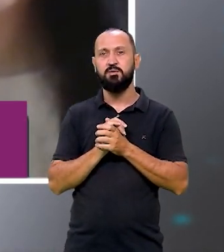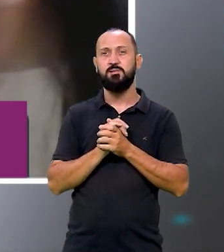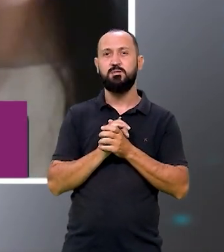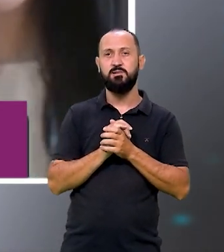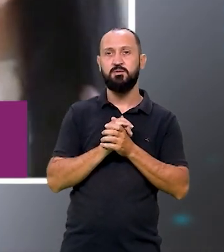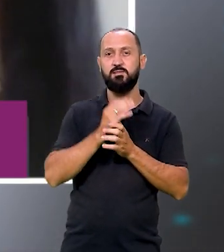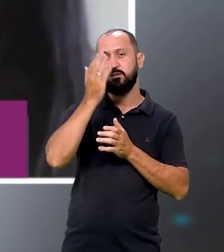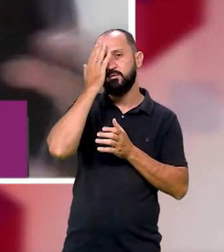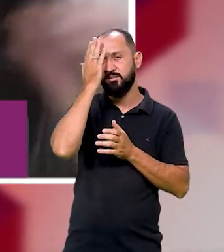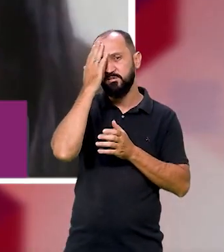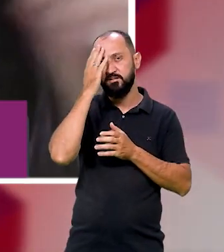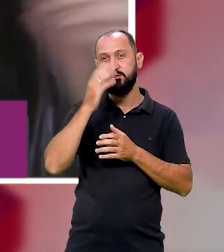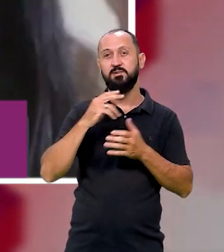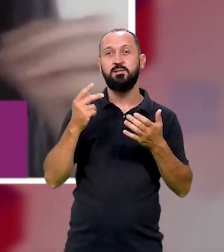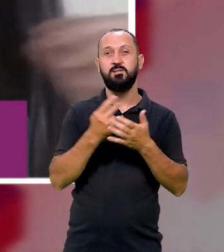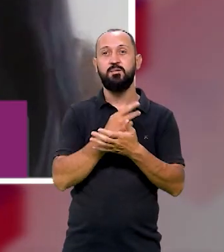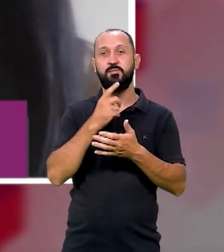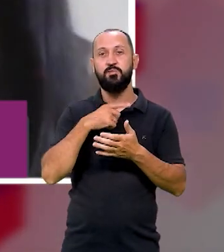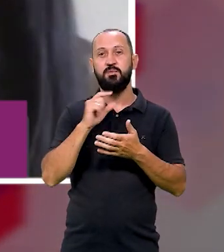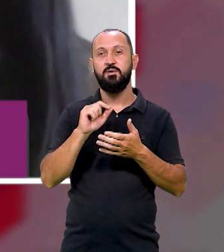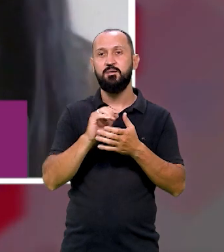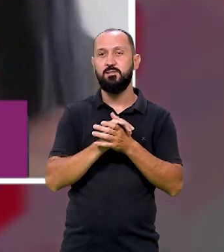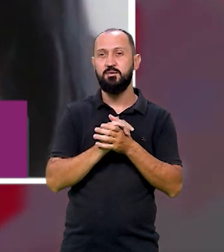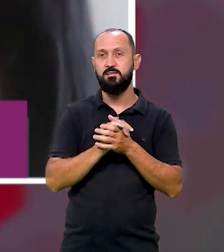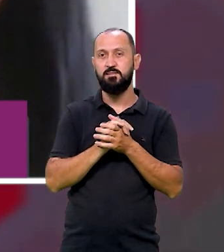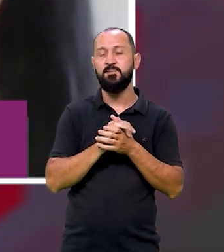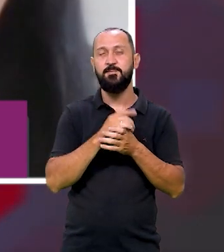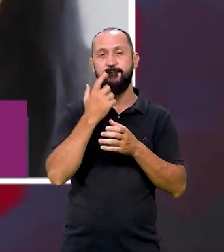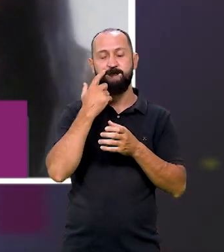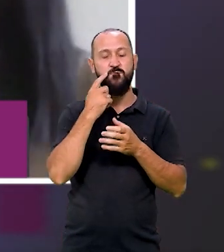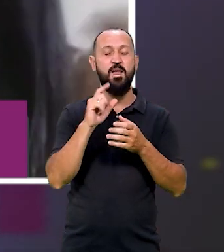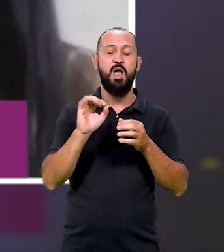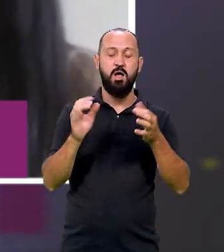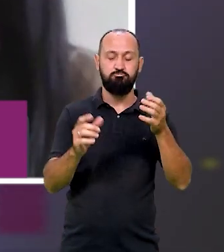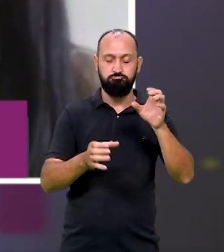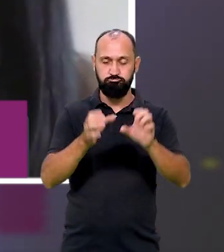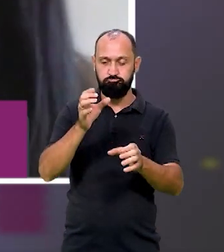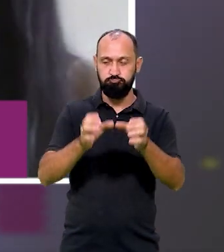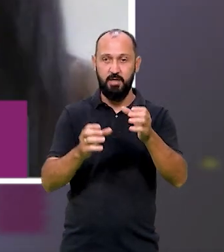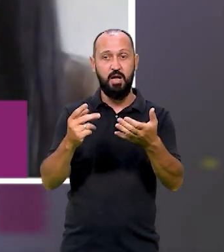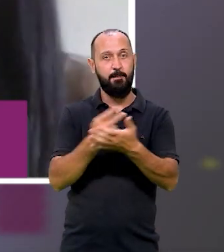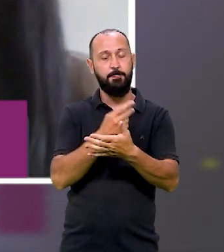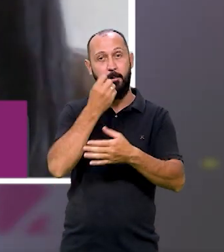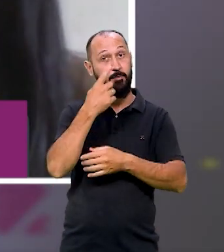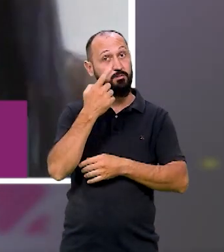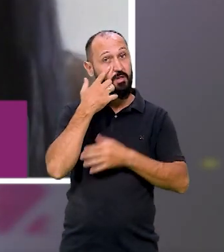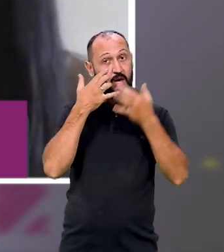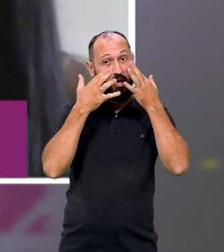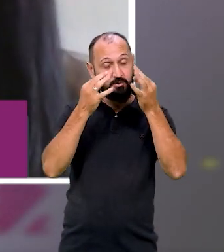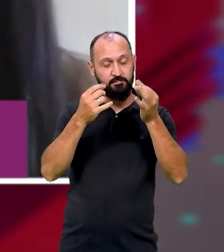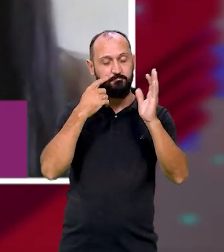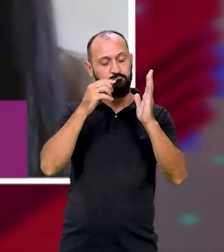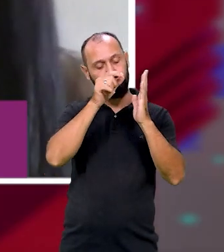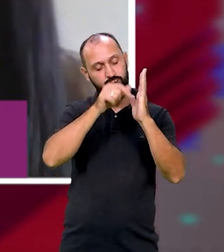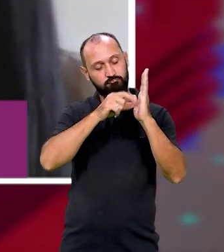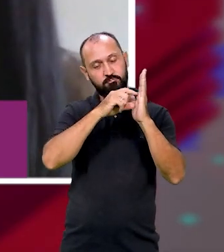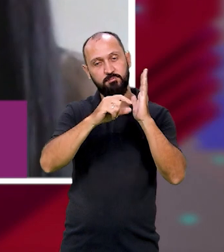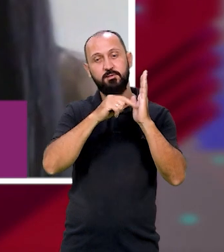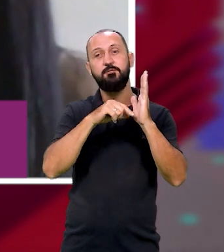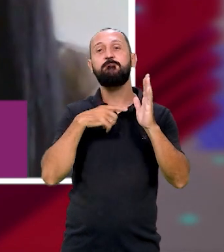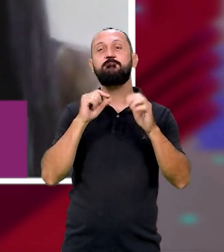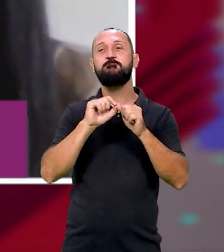que são sensíveis, por isso que passa mal também, né? Tem pessoas que já têm o hábito, usa pré-treino que tem cafeína, então tá